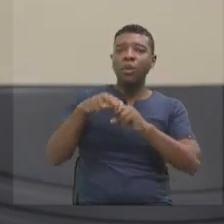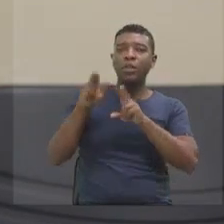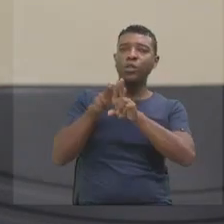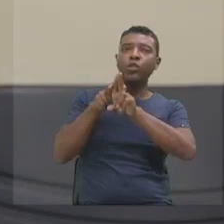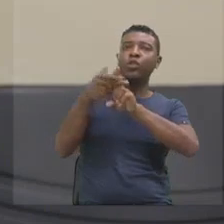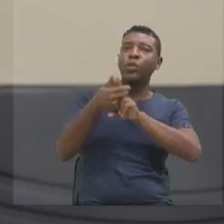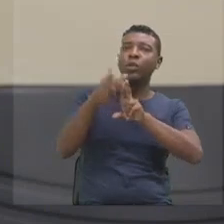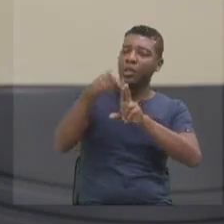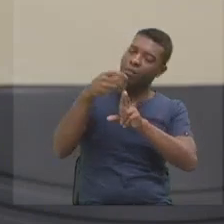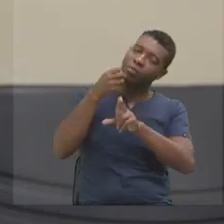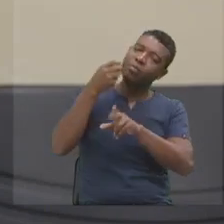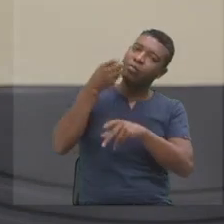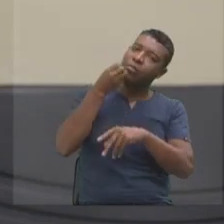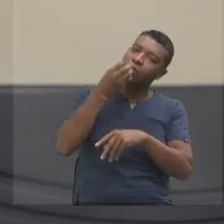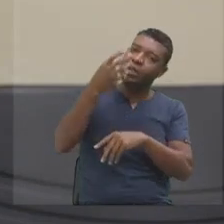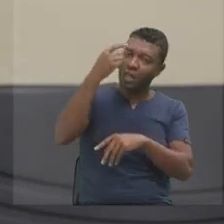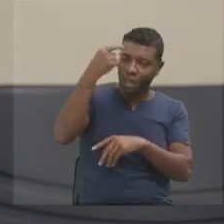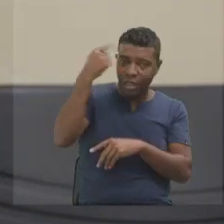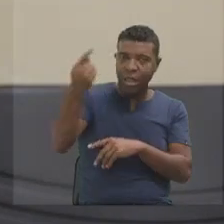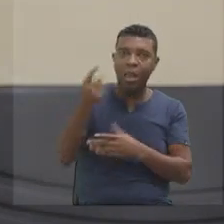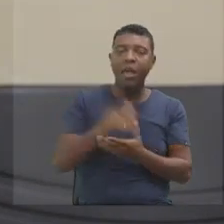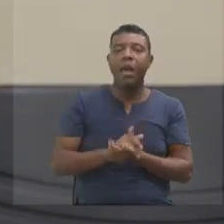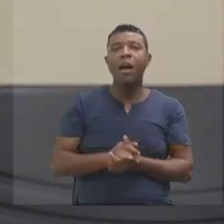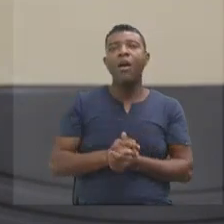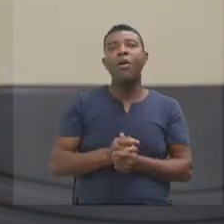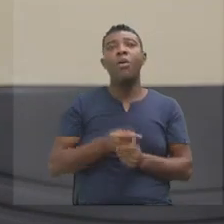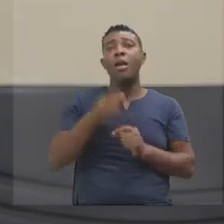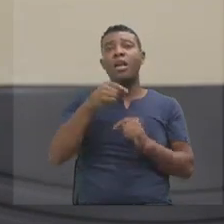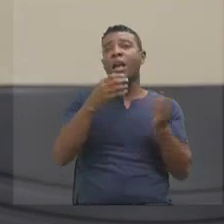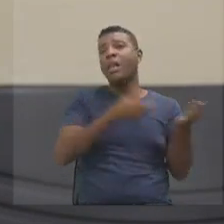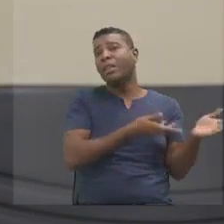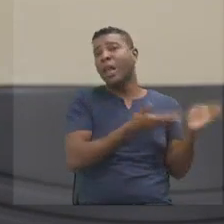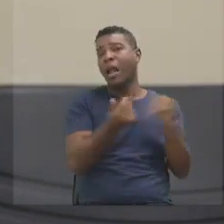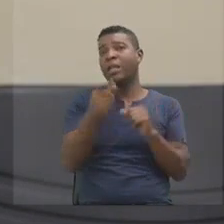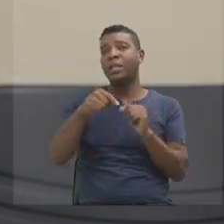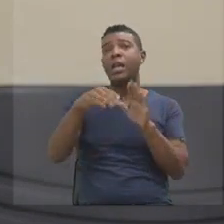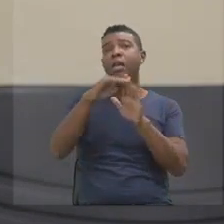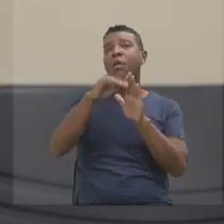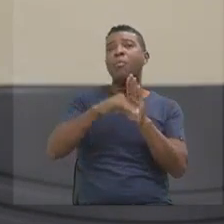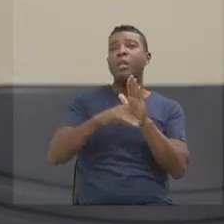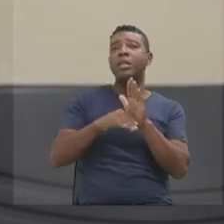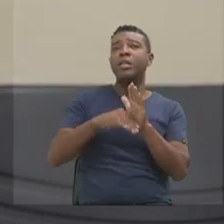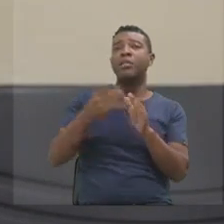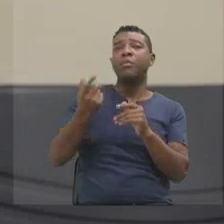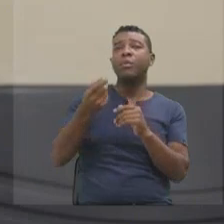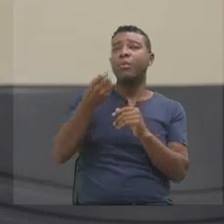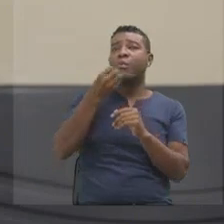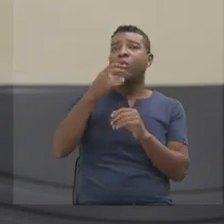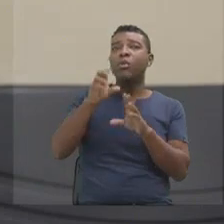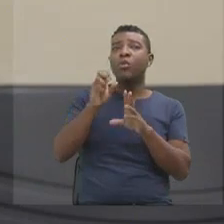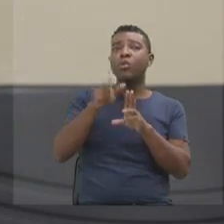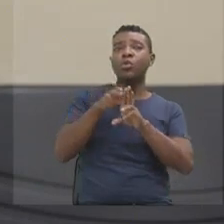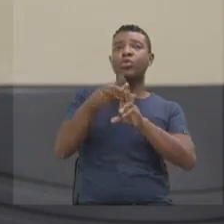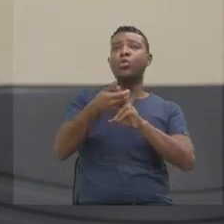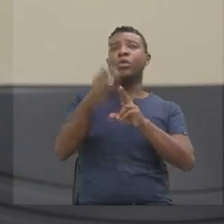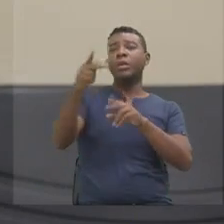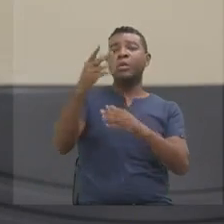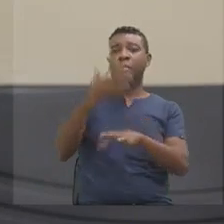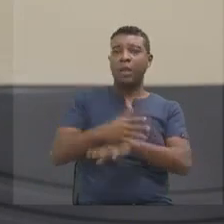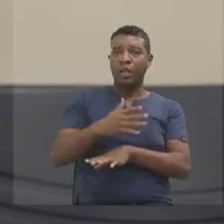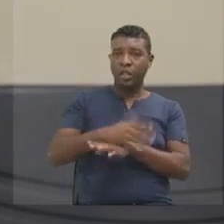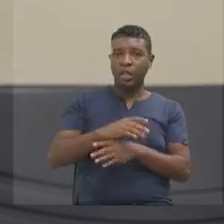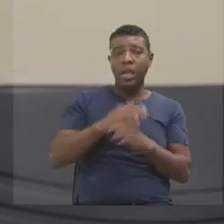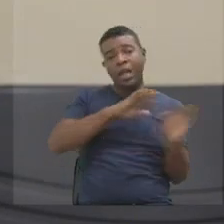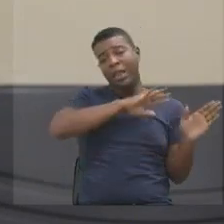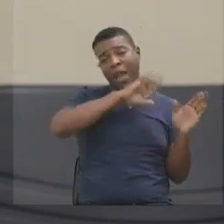isso este essa Esse princípio fundamental do SUS na sua prática e como Eduardo falou trazer a atenção